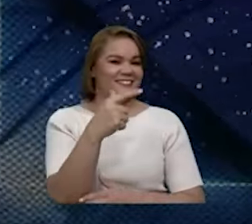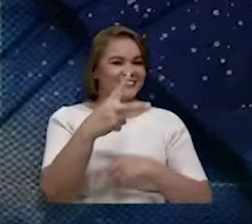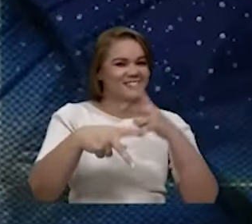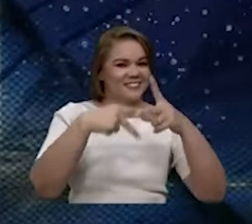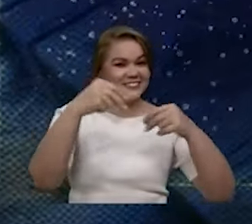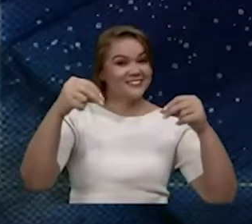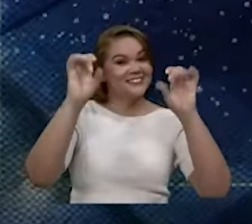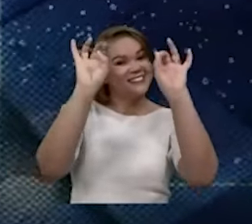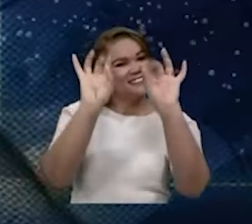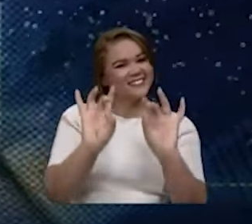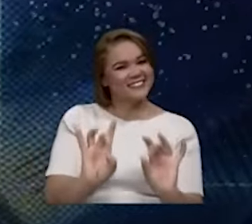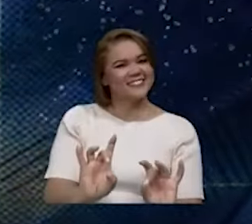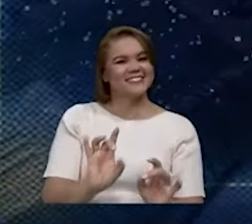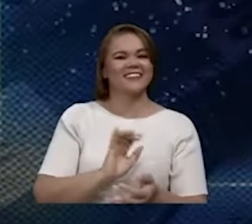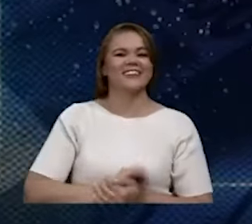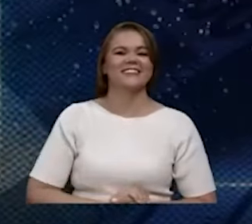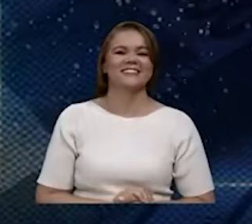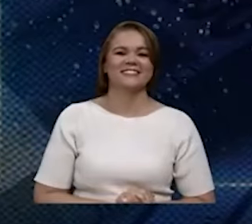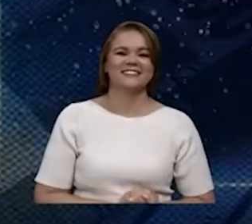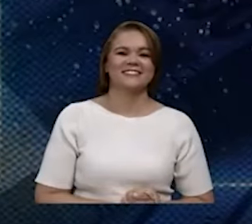Prêmio Especial!